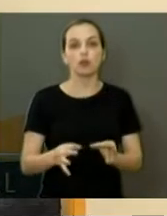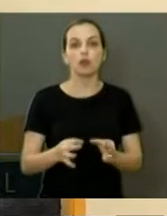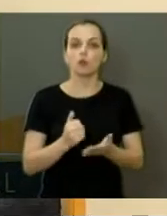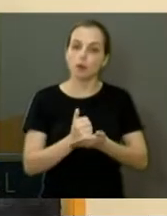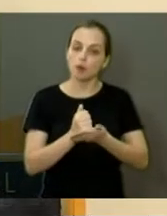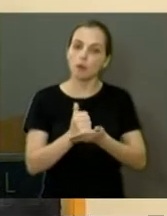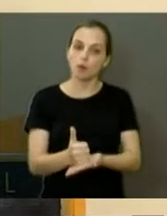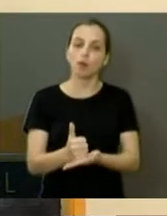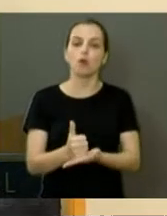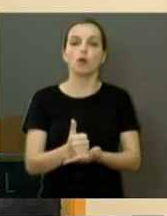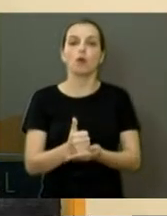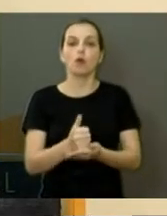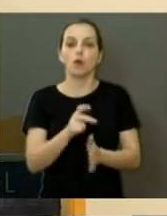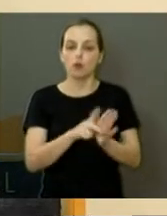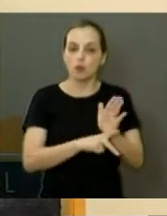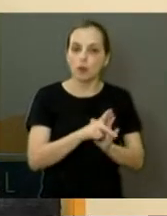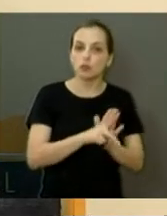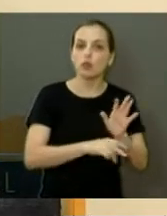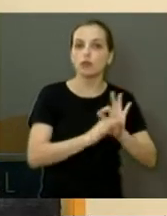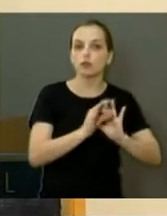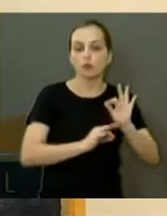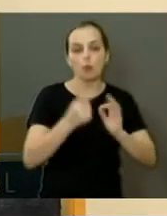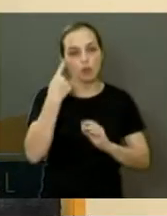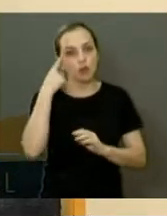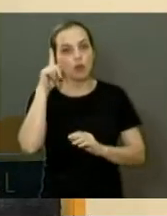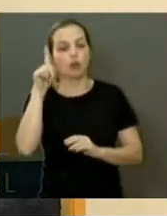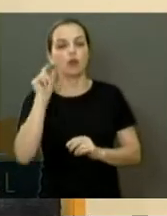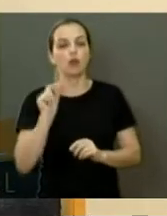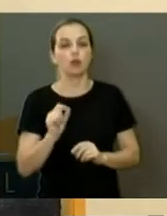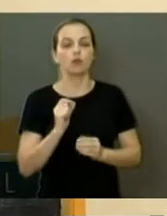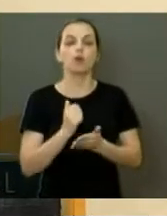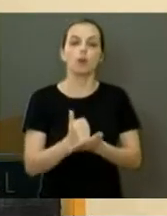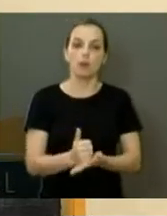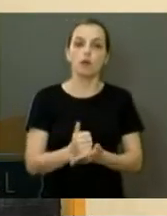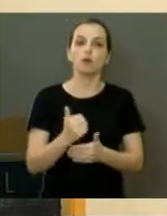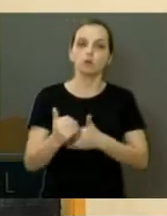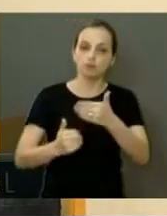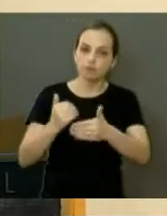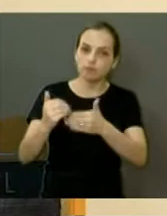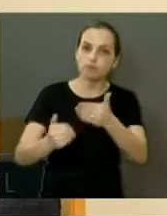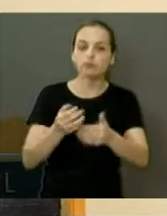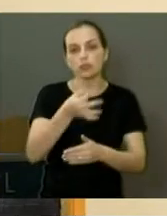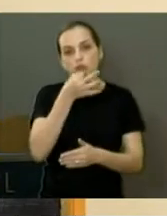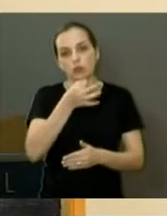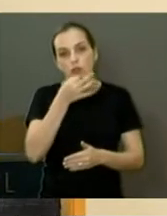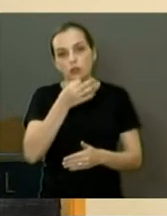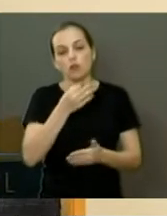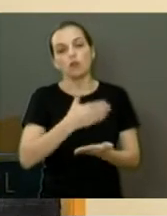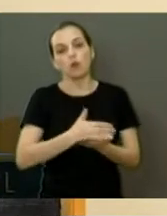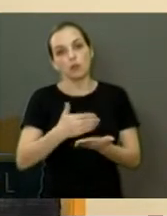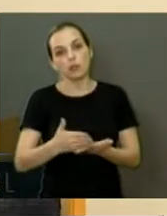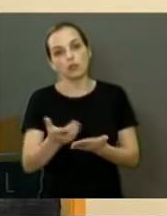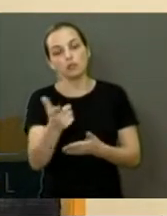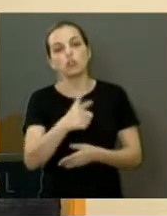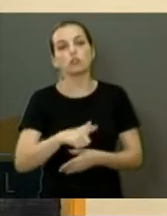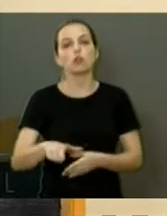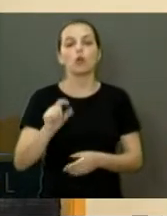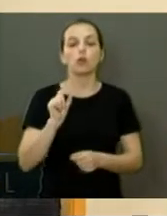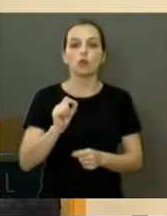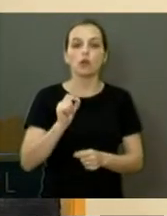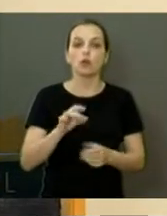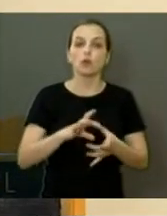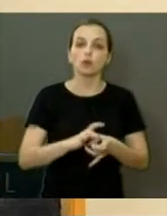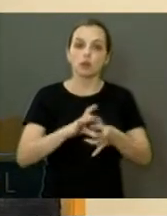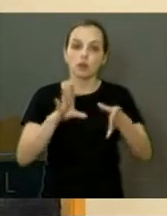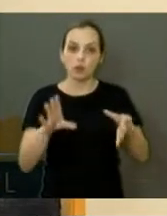apoio o projeto deles, apoio a ideia deles. Eu dei essa sequência para eles, falei assim, vamos dar um start na geladeira. Eles prontificaram,